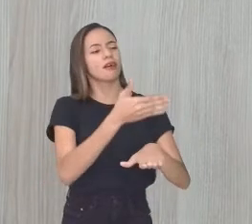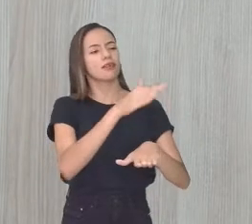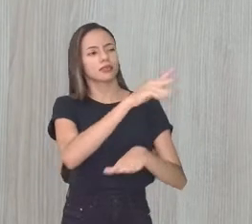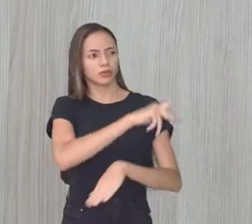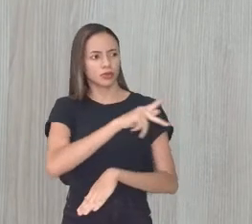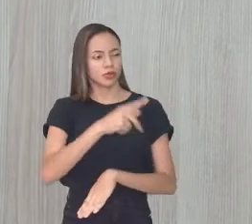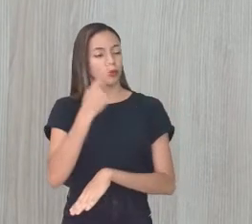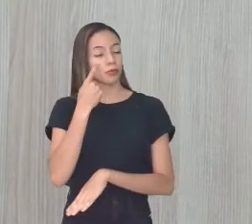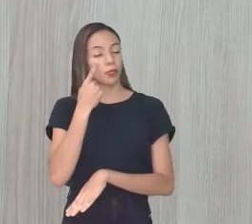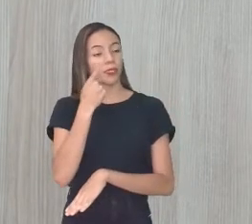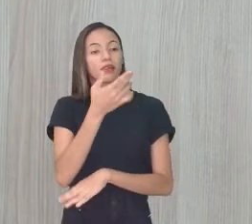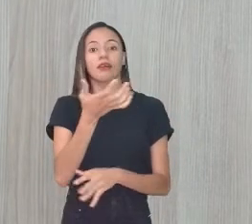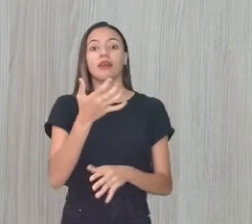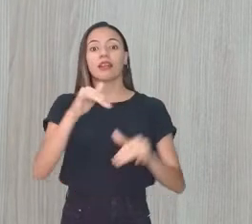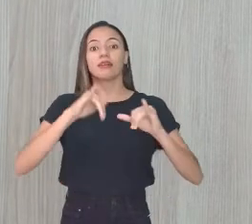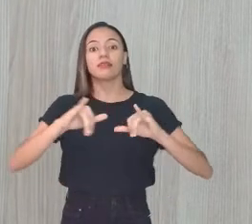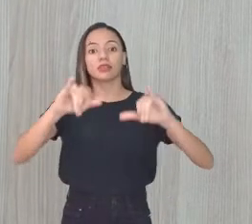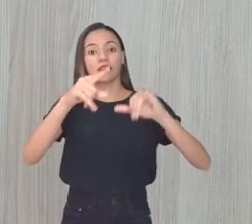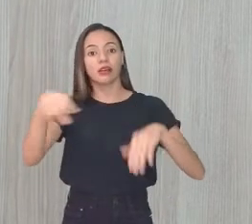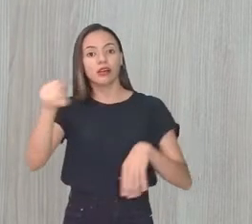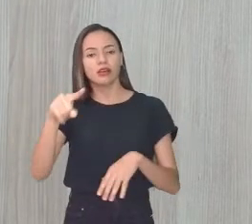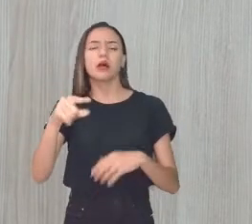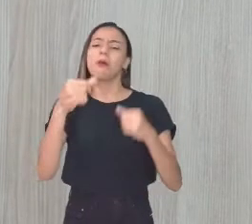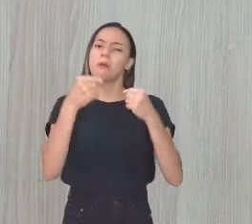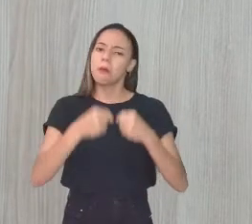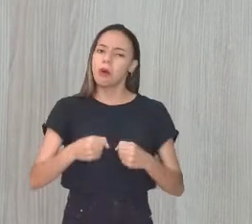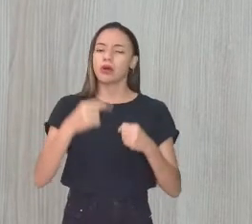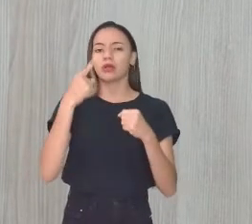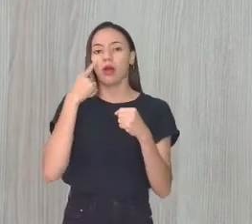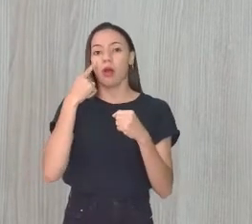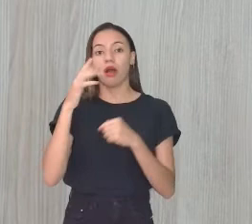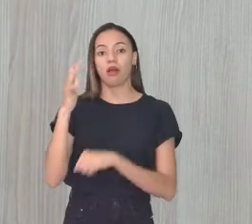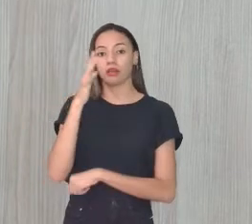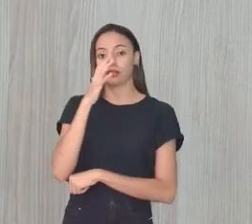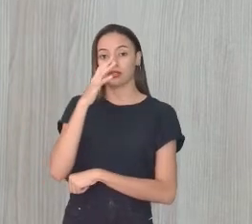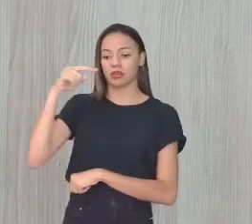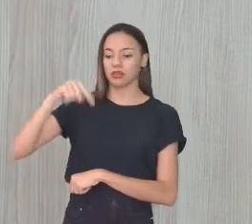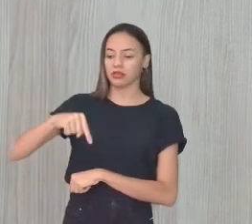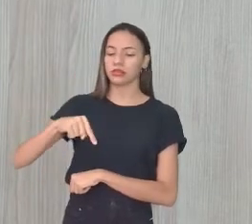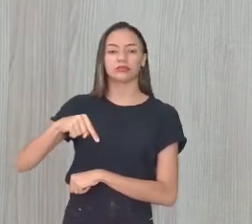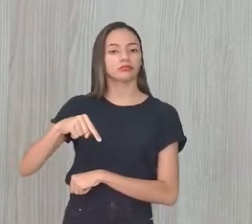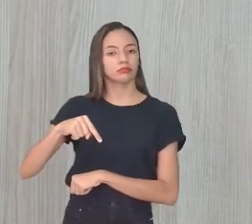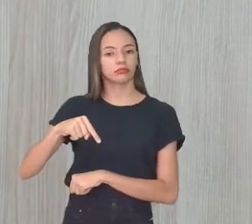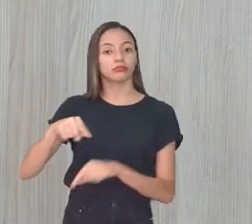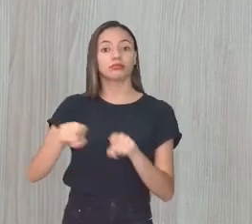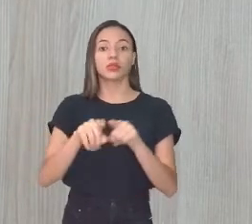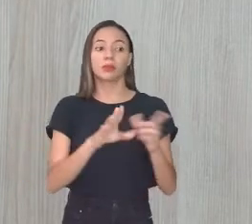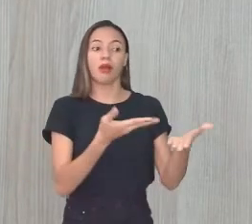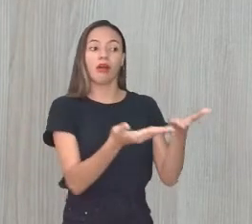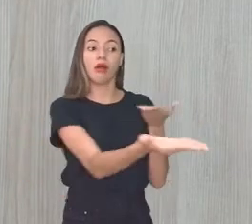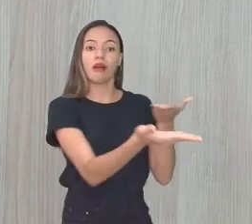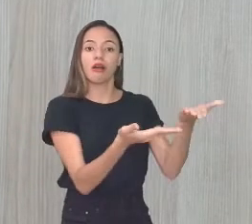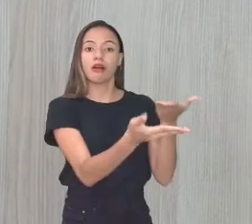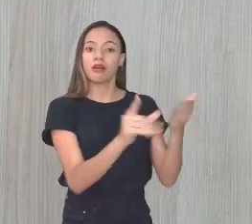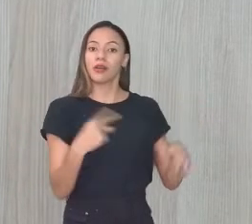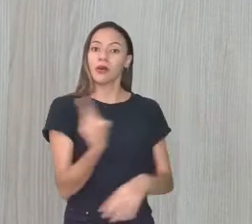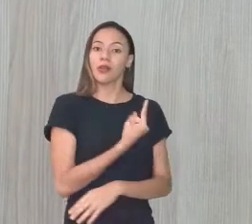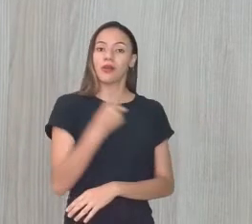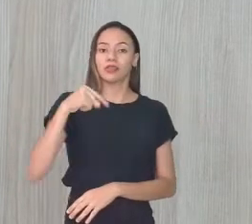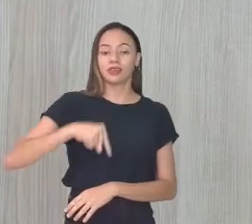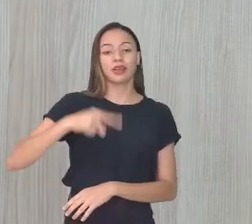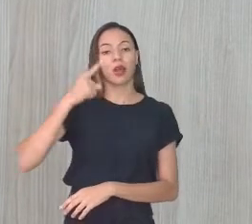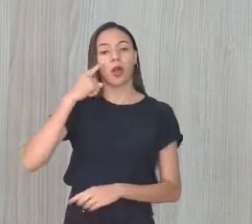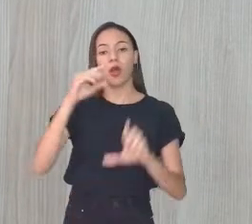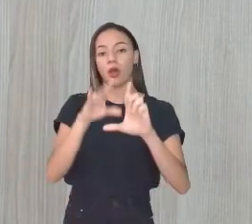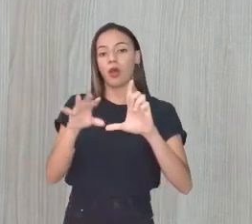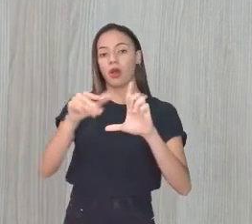eu quero dizer que vocês podem sintonizar aqui e interagir com a gente. Os QR